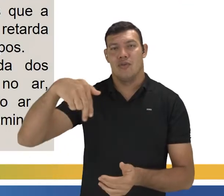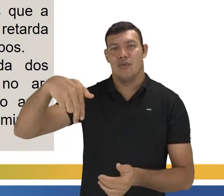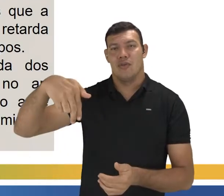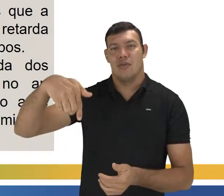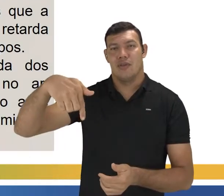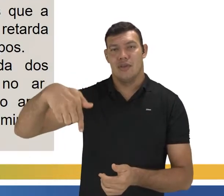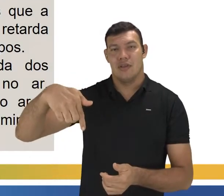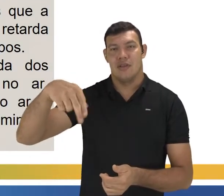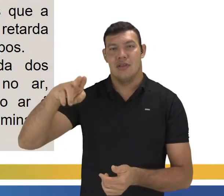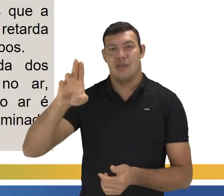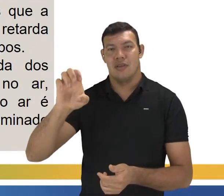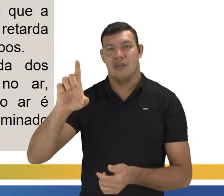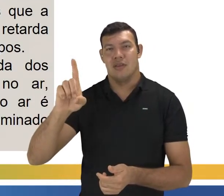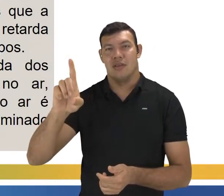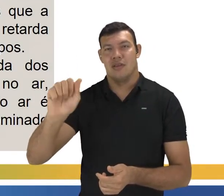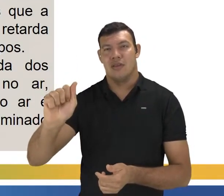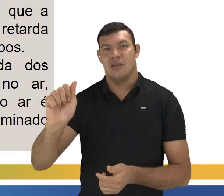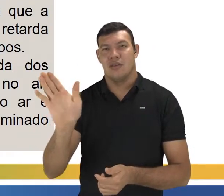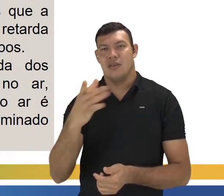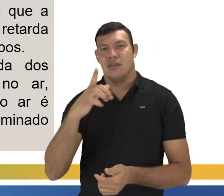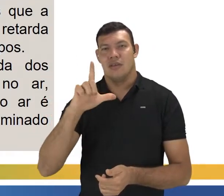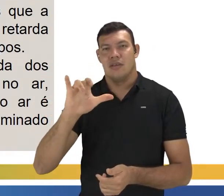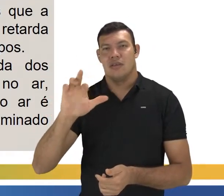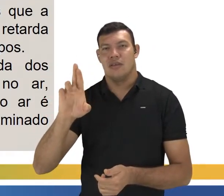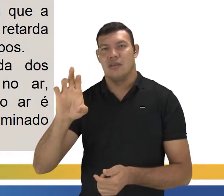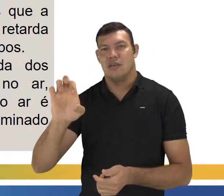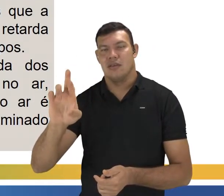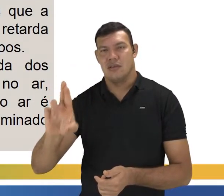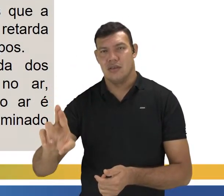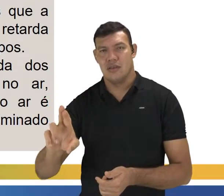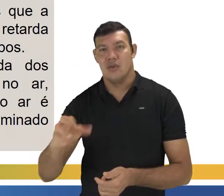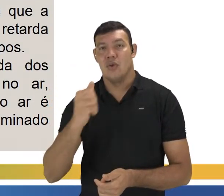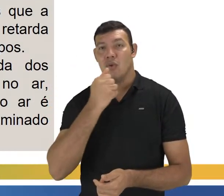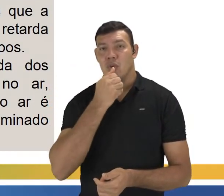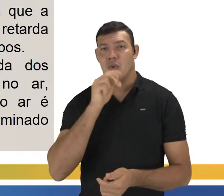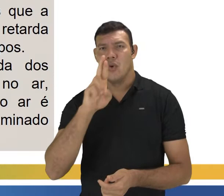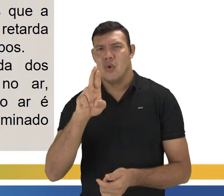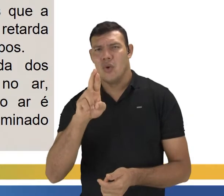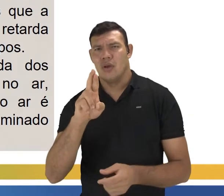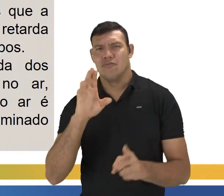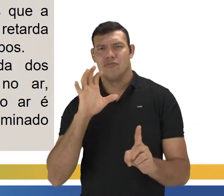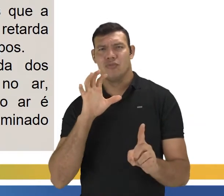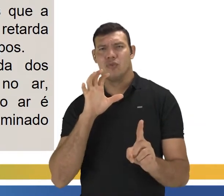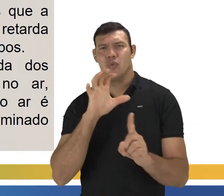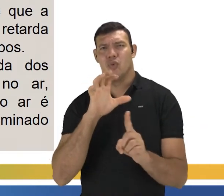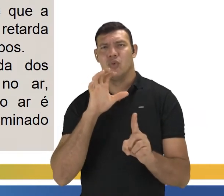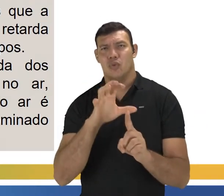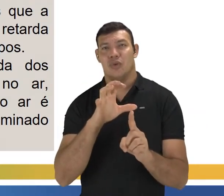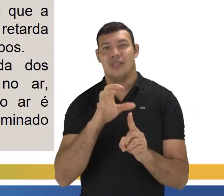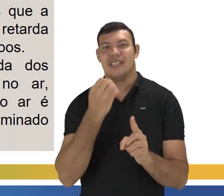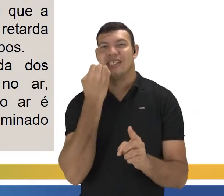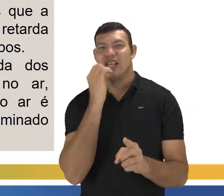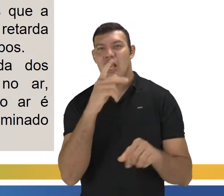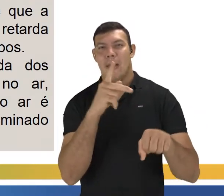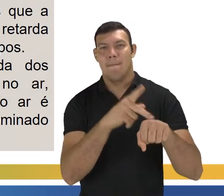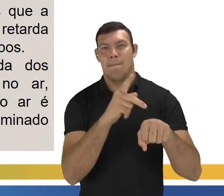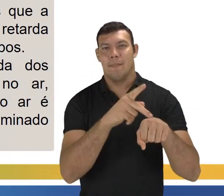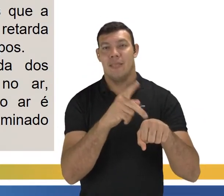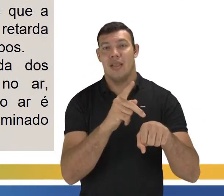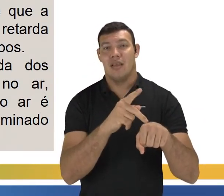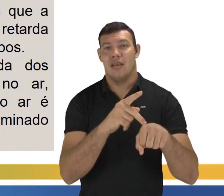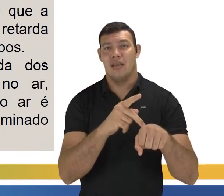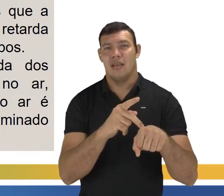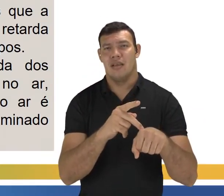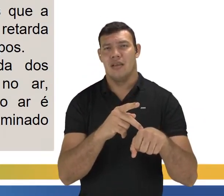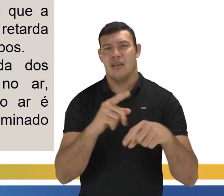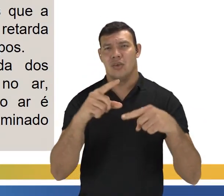então observe que o ar influencia nos corpos então se eu soltar uma pedra e uma pena com